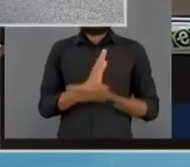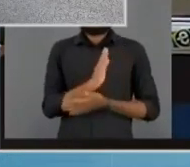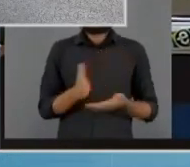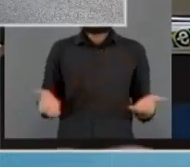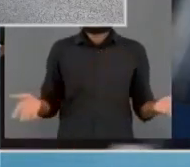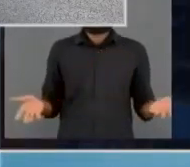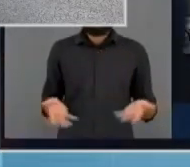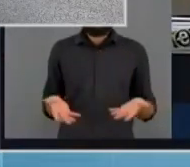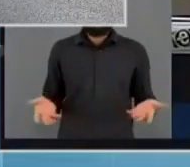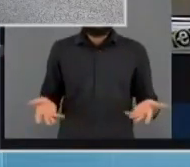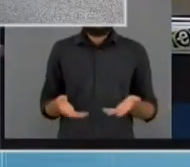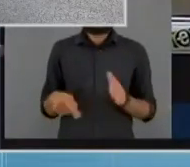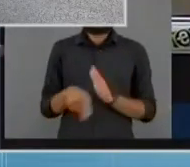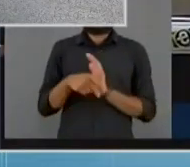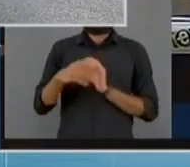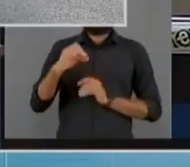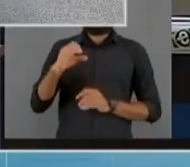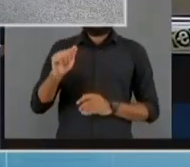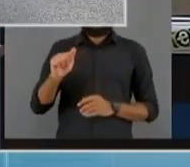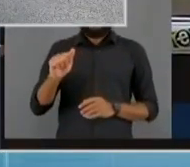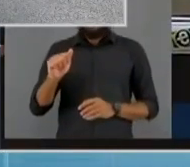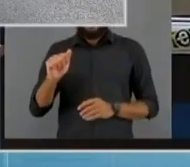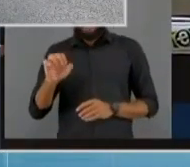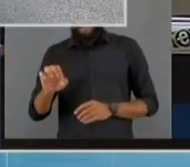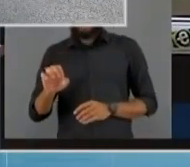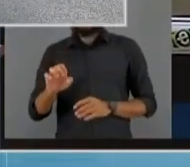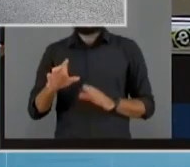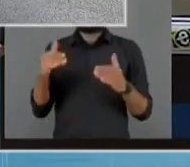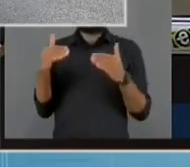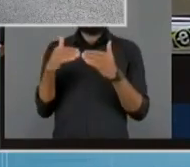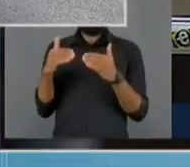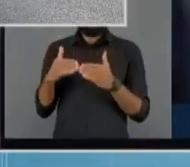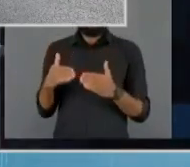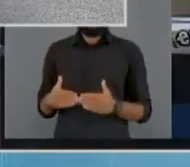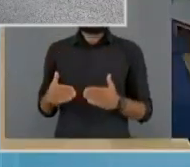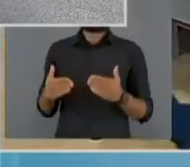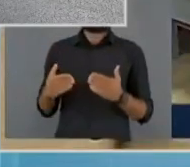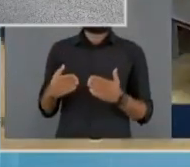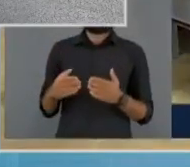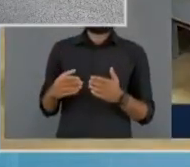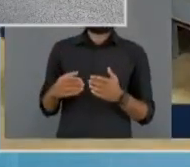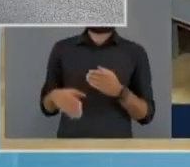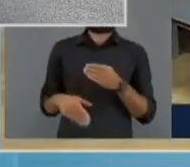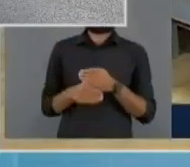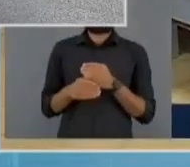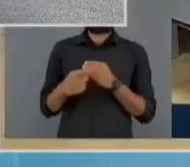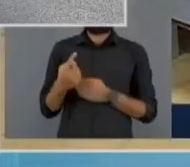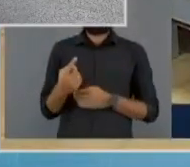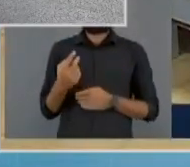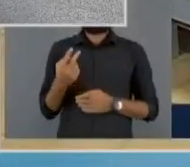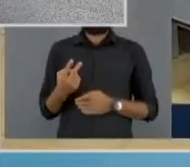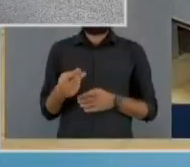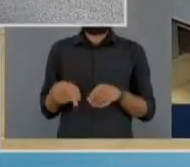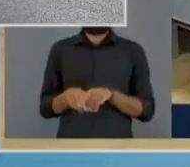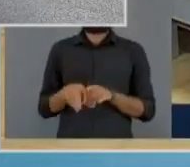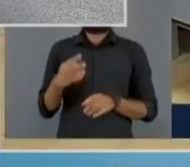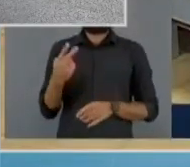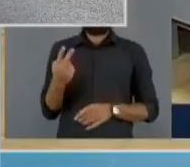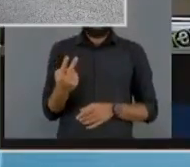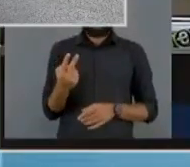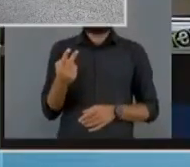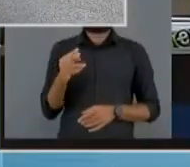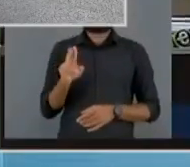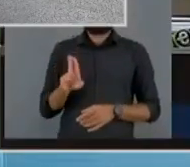está praticamente confirmada, só falta fechar a agenda com os governadores, principalmente aqui do Centro-Oeste brasileiro, que querem